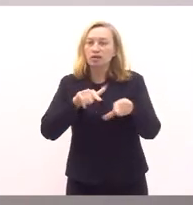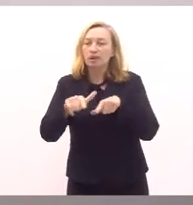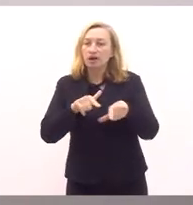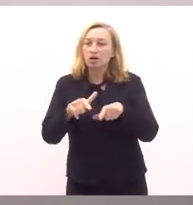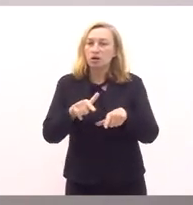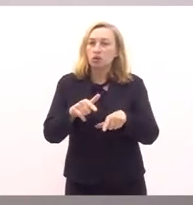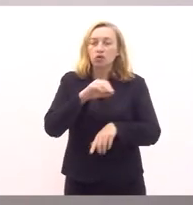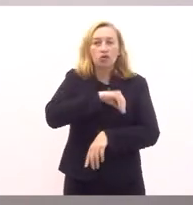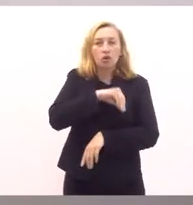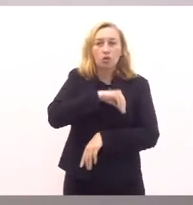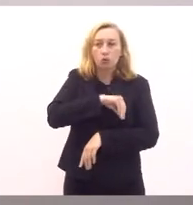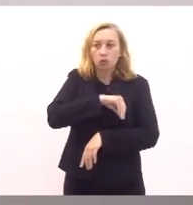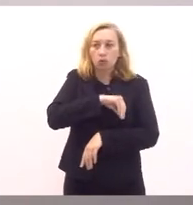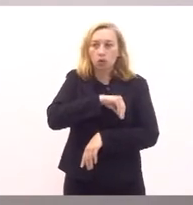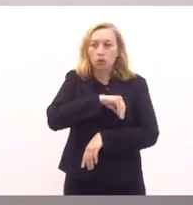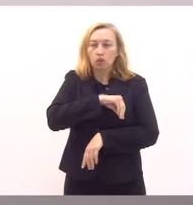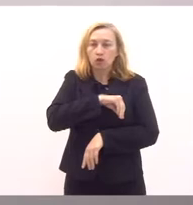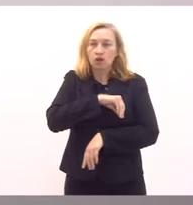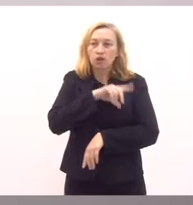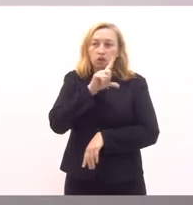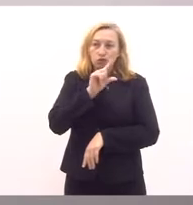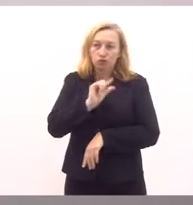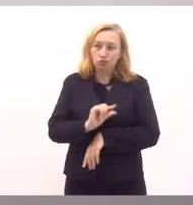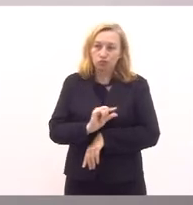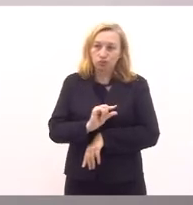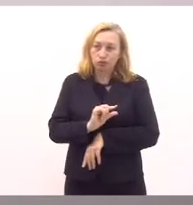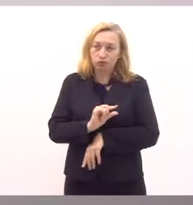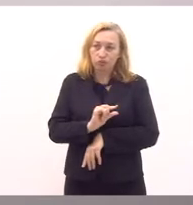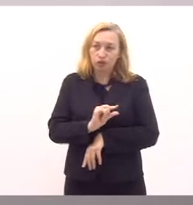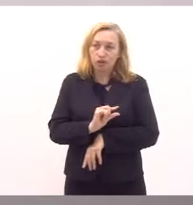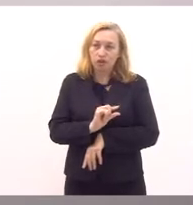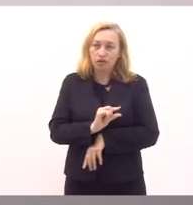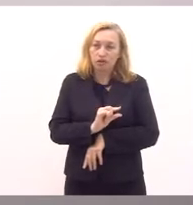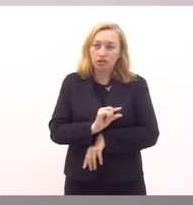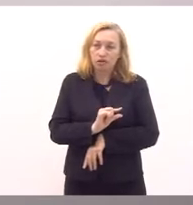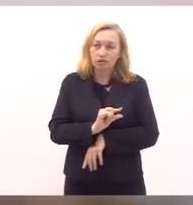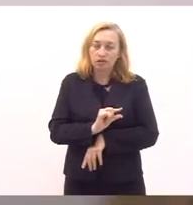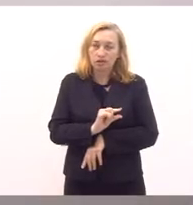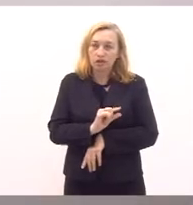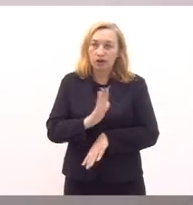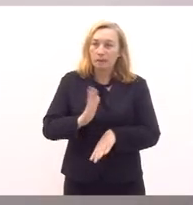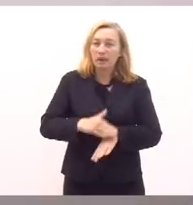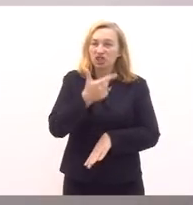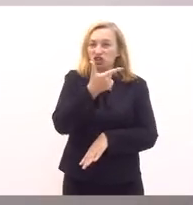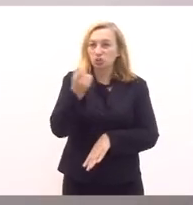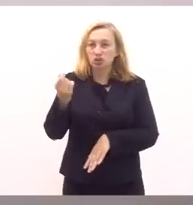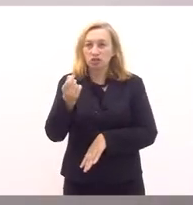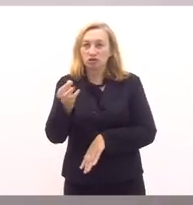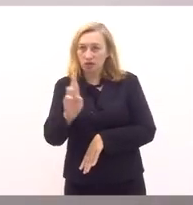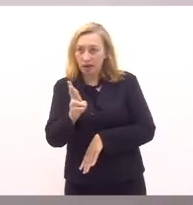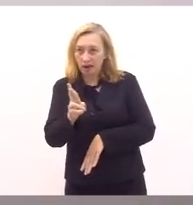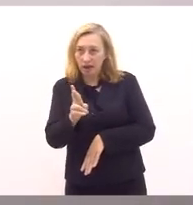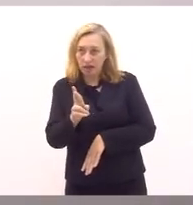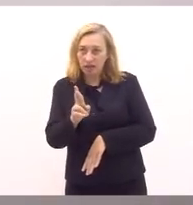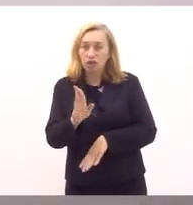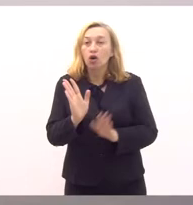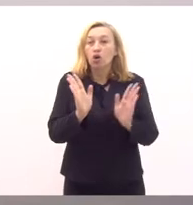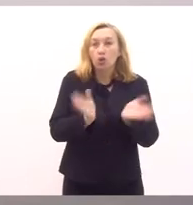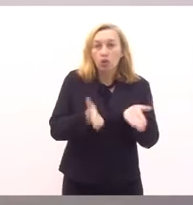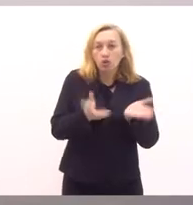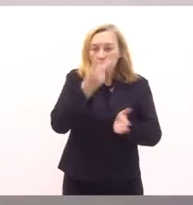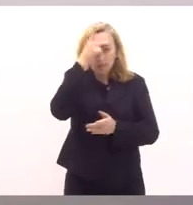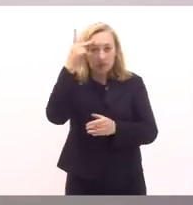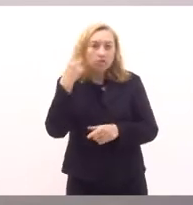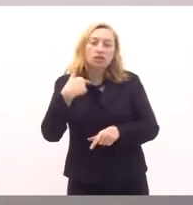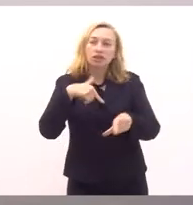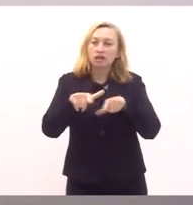real do salário mínimo em queda, né, em mais de R$200, ou seja, hoje o